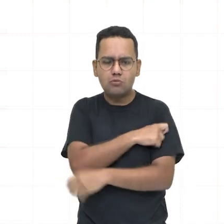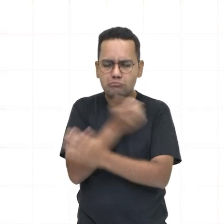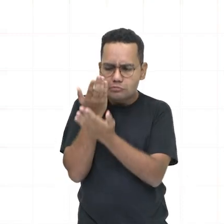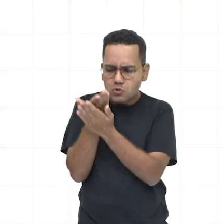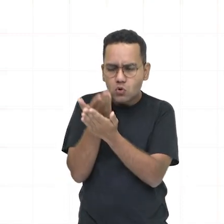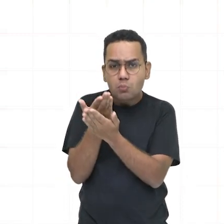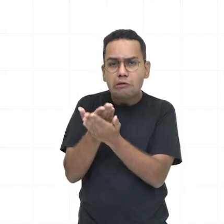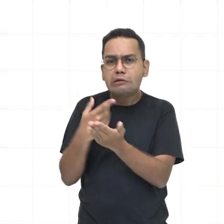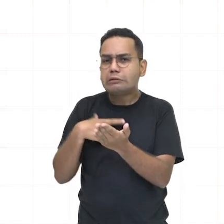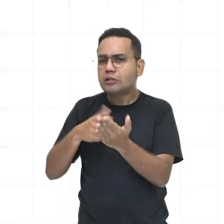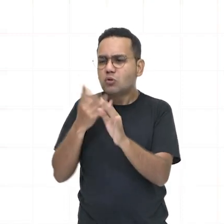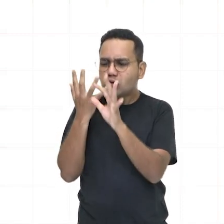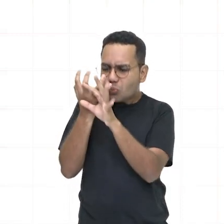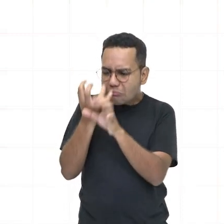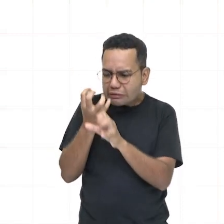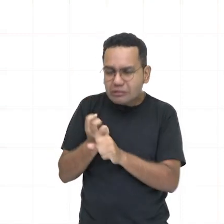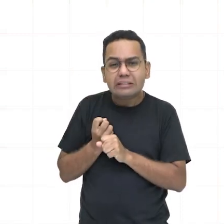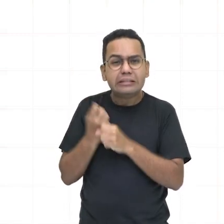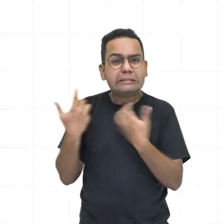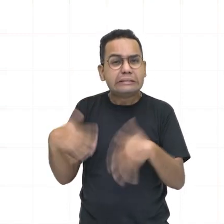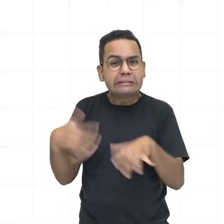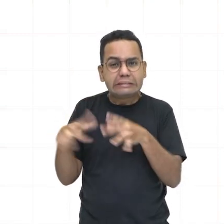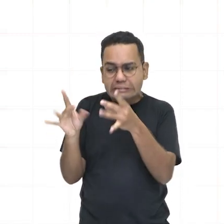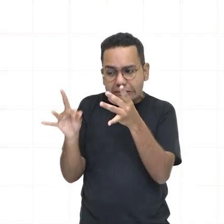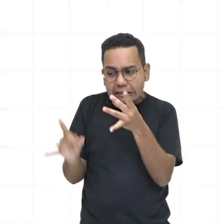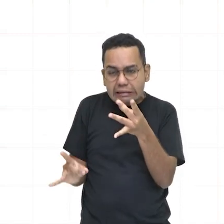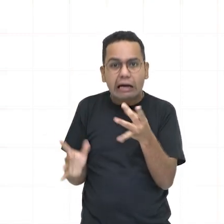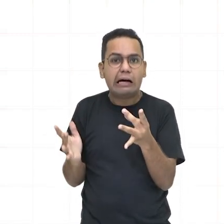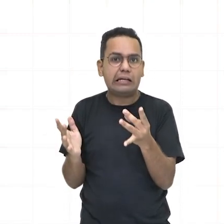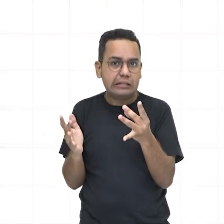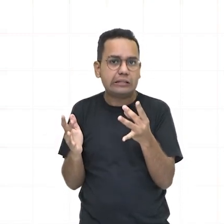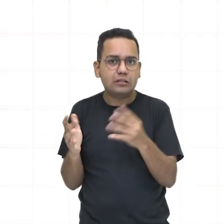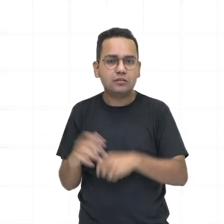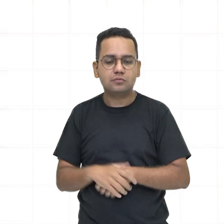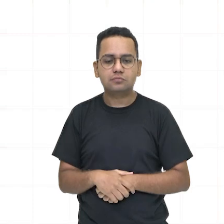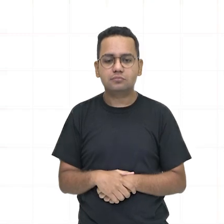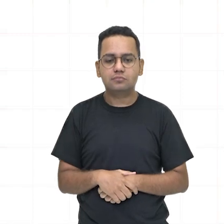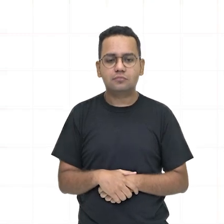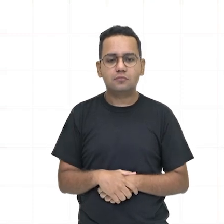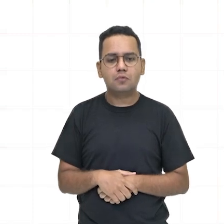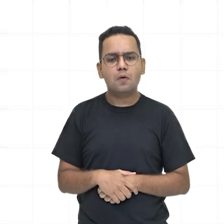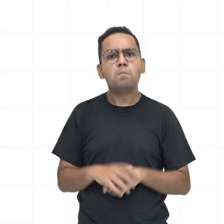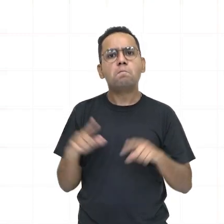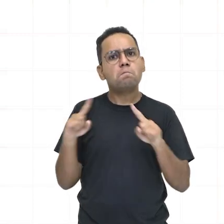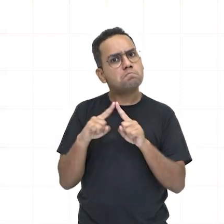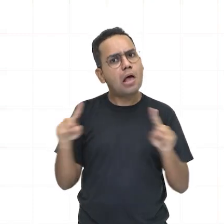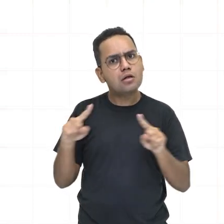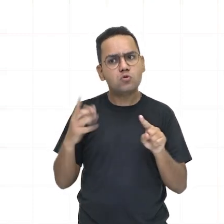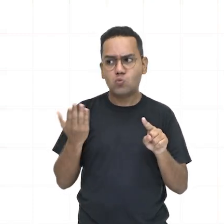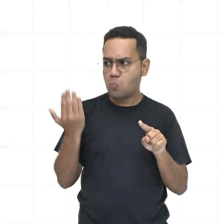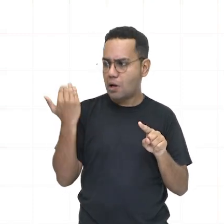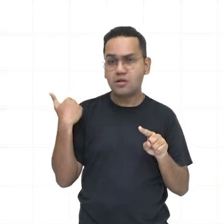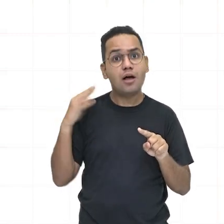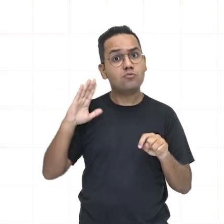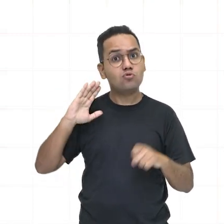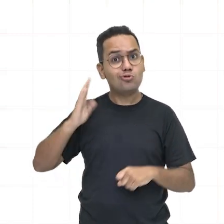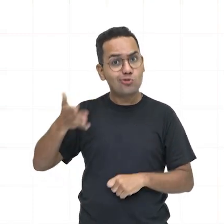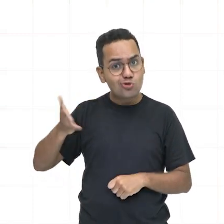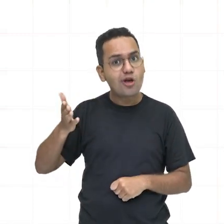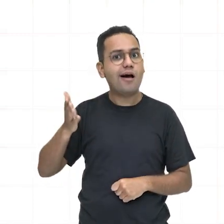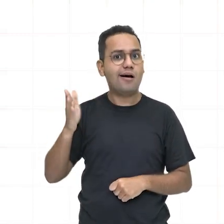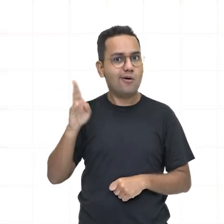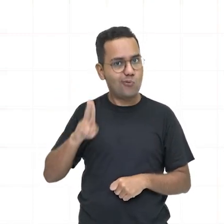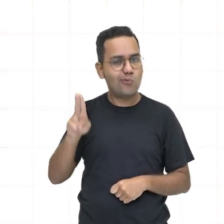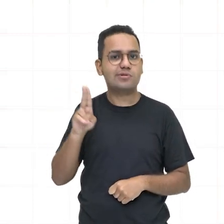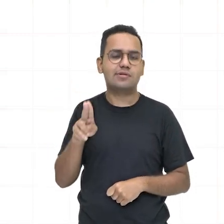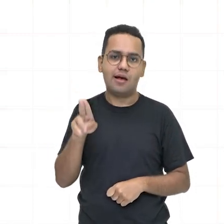cálculos muito complexos e esses cálculos já eram, de alguma forma, realizados lá há